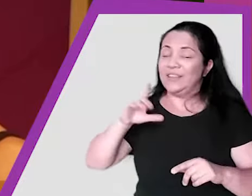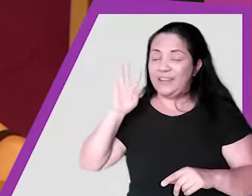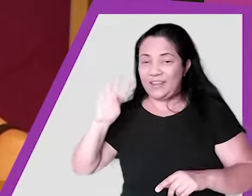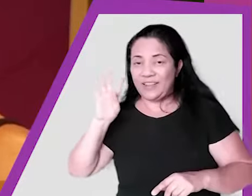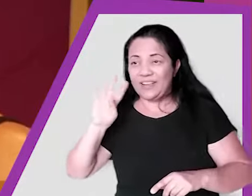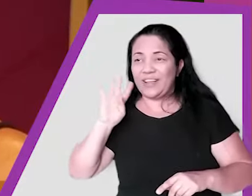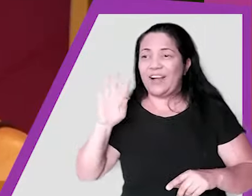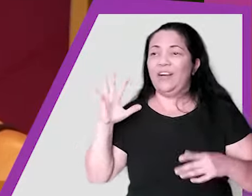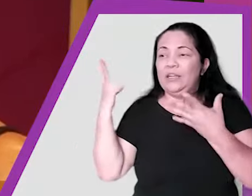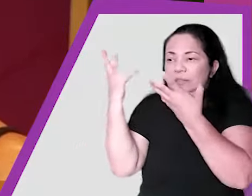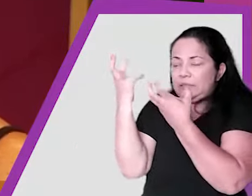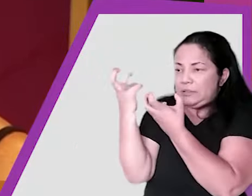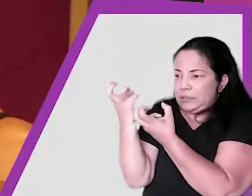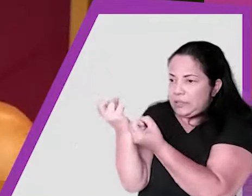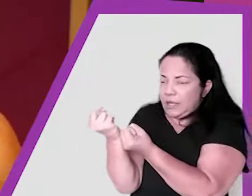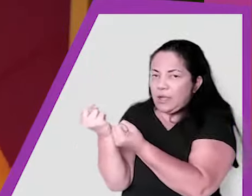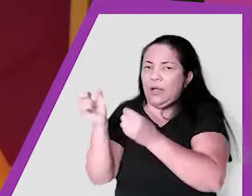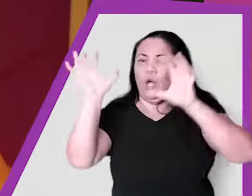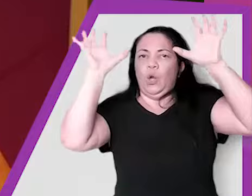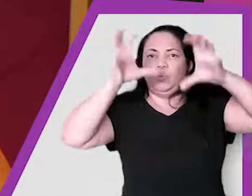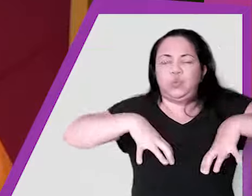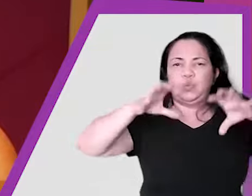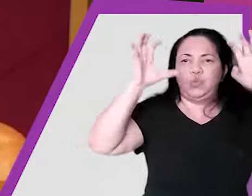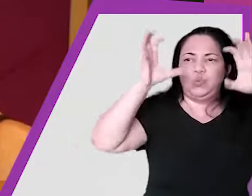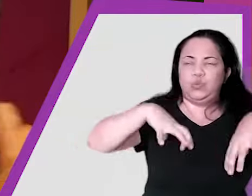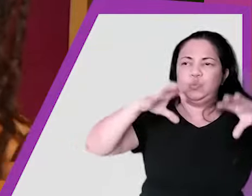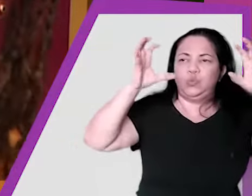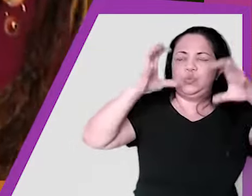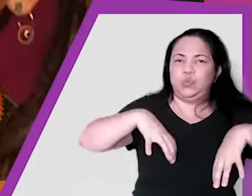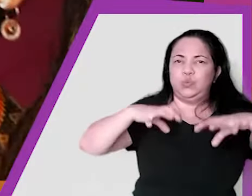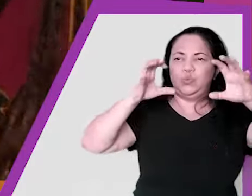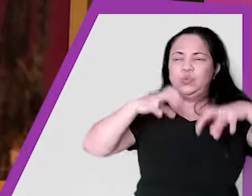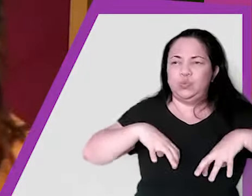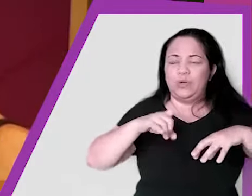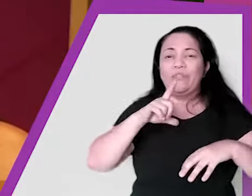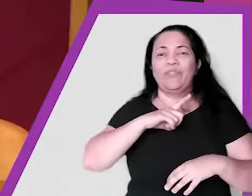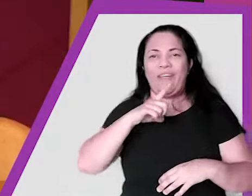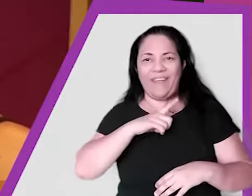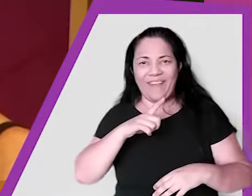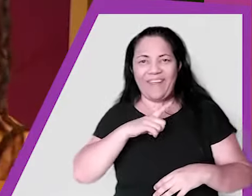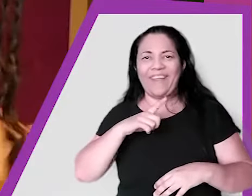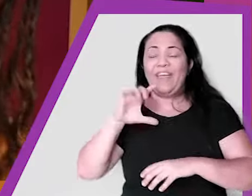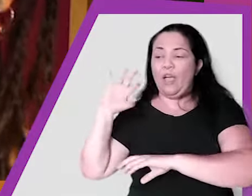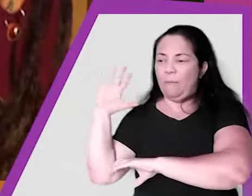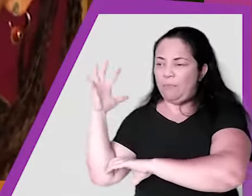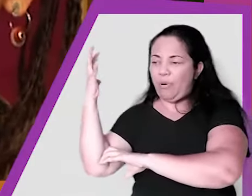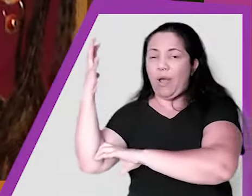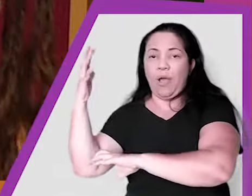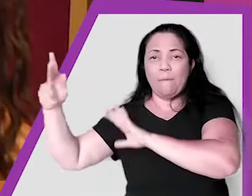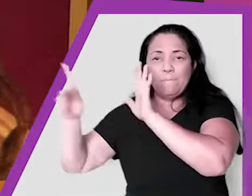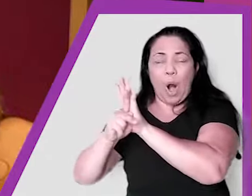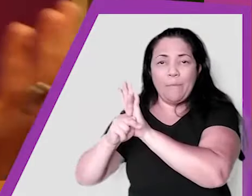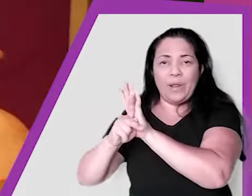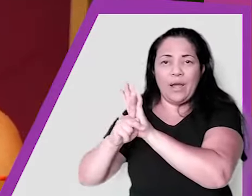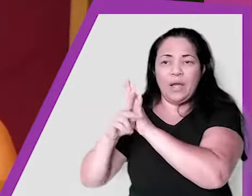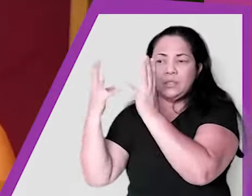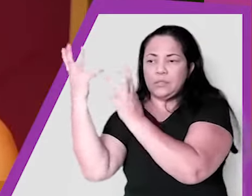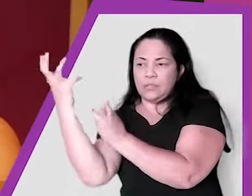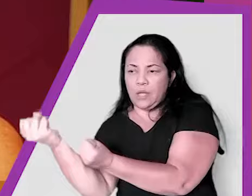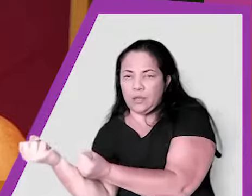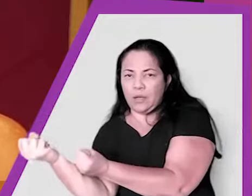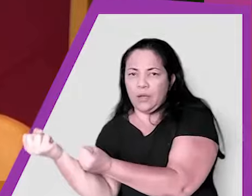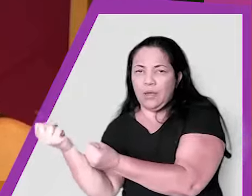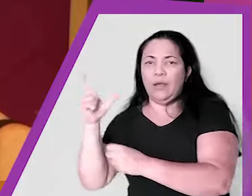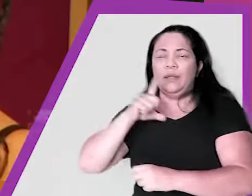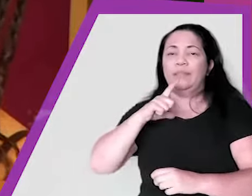duas estações que são muito legais, que a gente devia explorar mais, né? A seca e a chuva. Tem coisa que você não faz na seca, tem coisa que você não faz